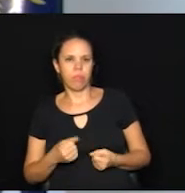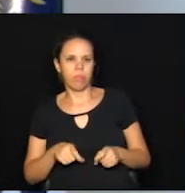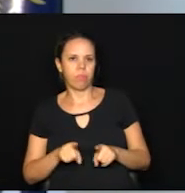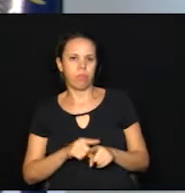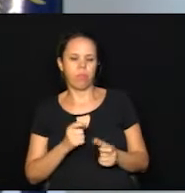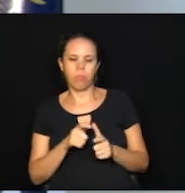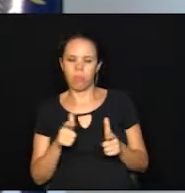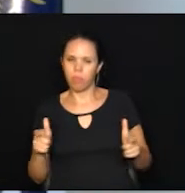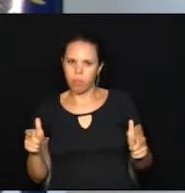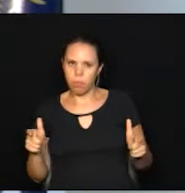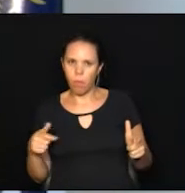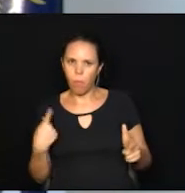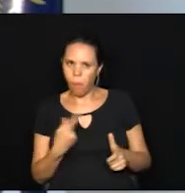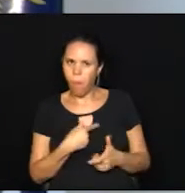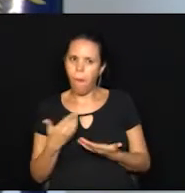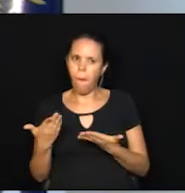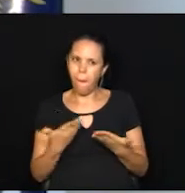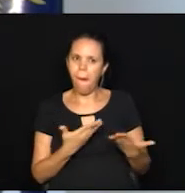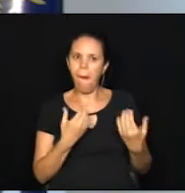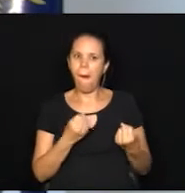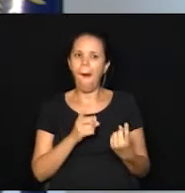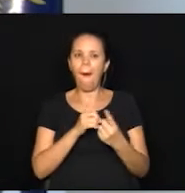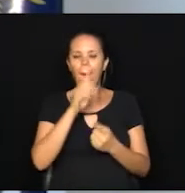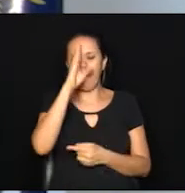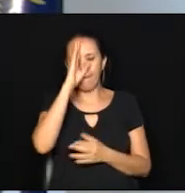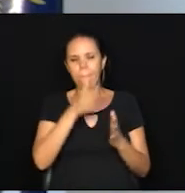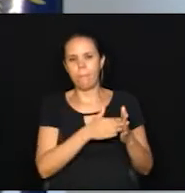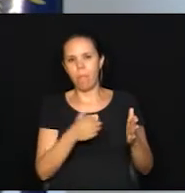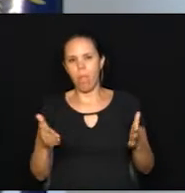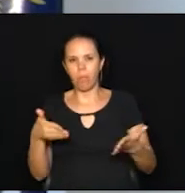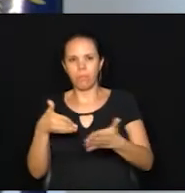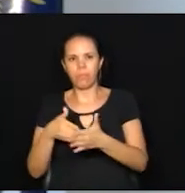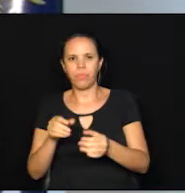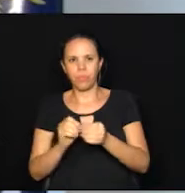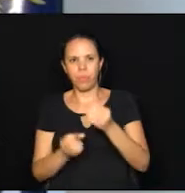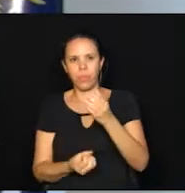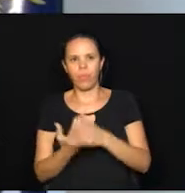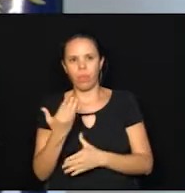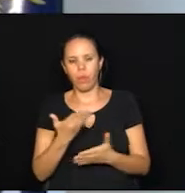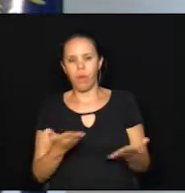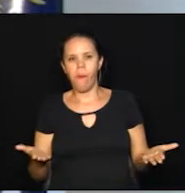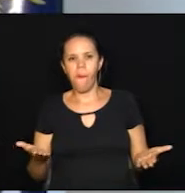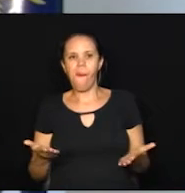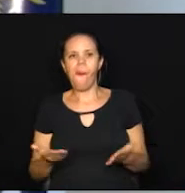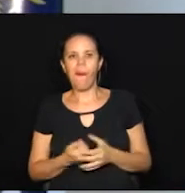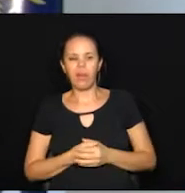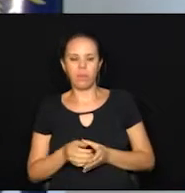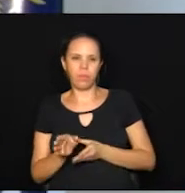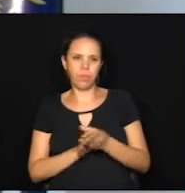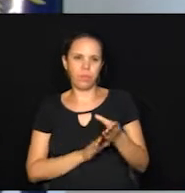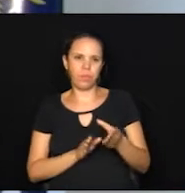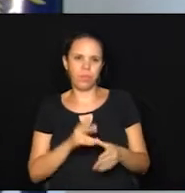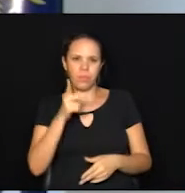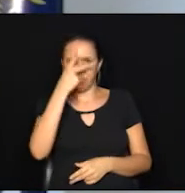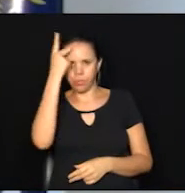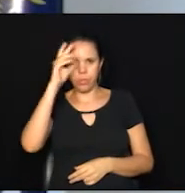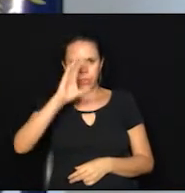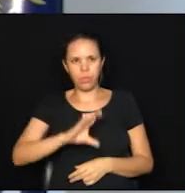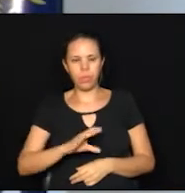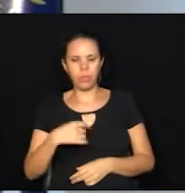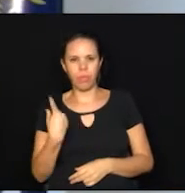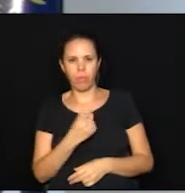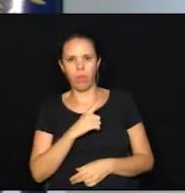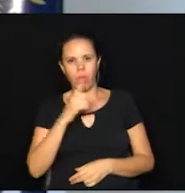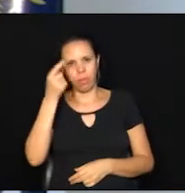dos casos, fomos bem recebidos, principalmente durante os bloqueios que foram realizados. Durante a orientação ao cidadão, acho que o cidadão tem